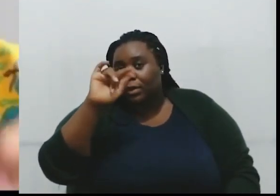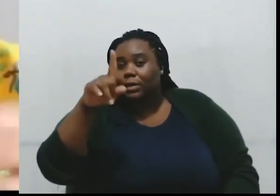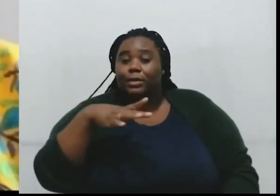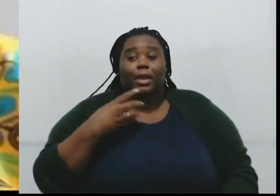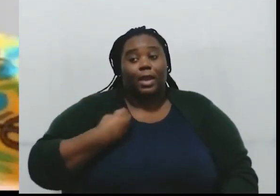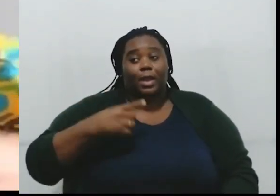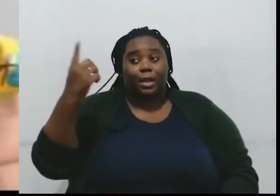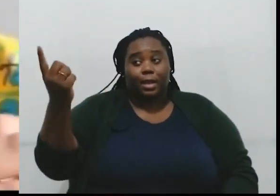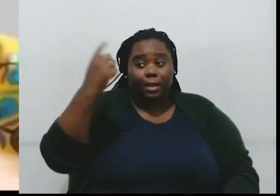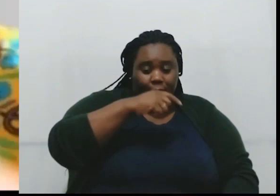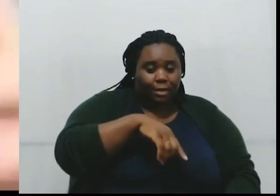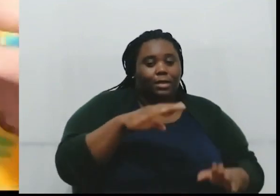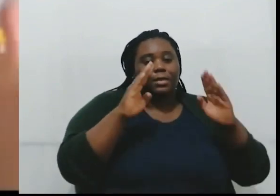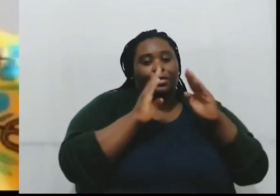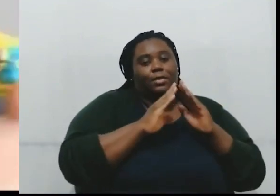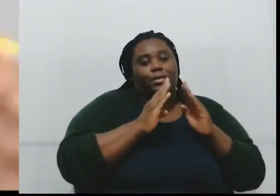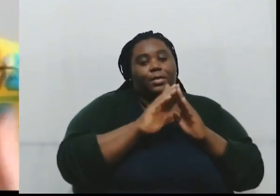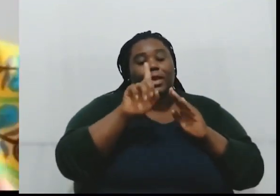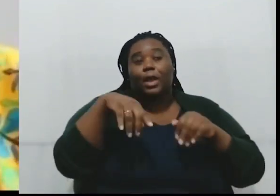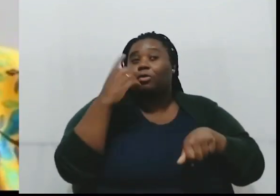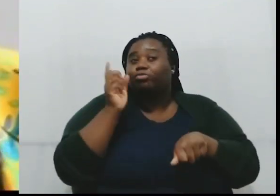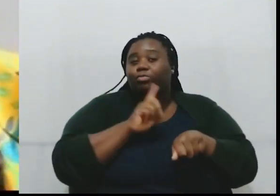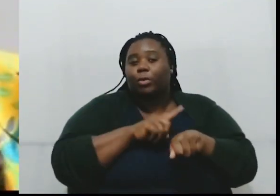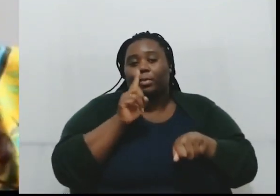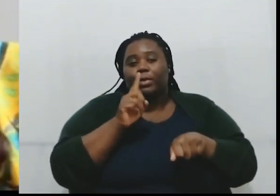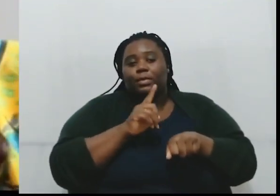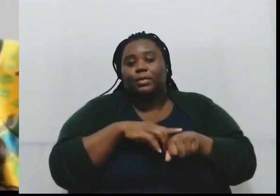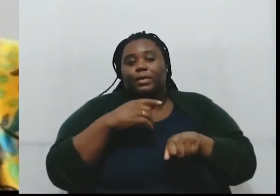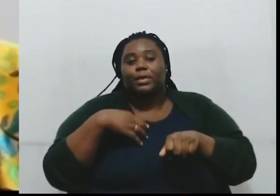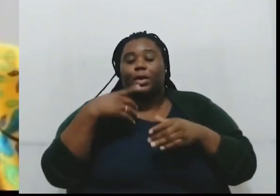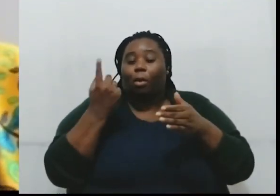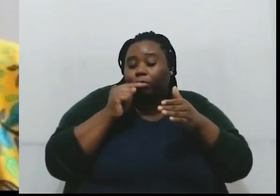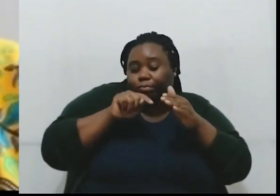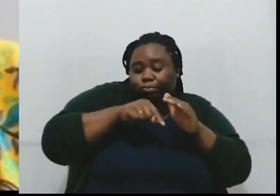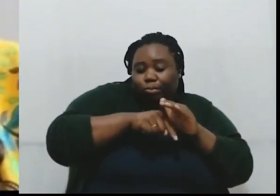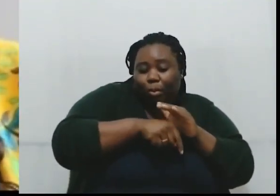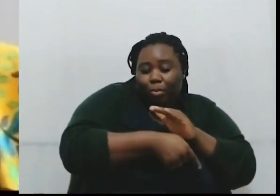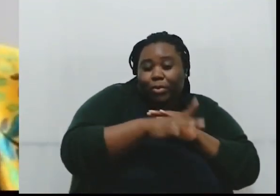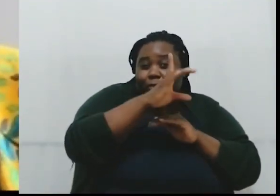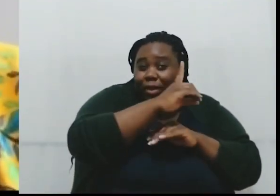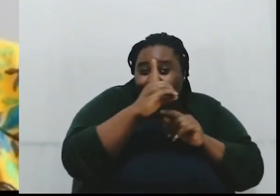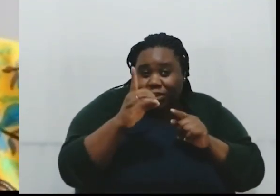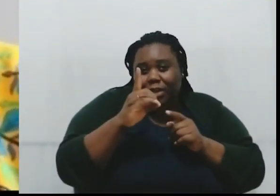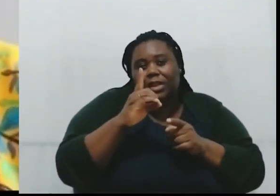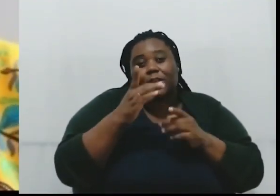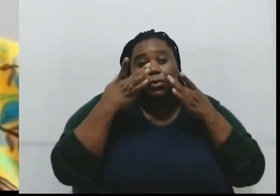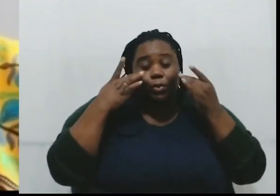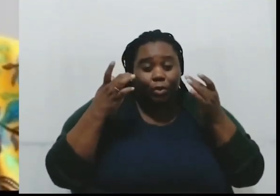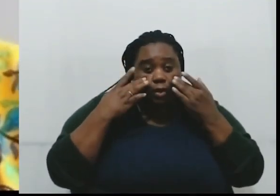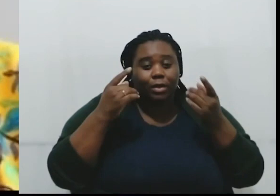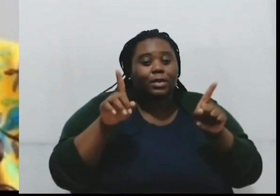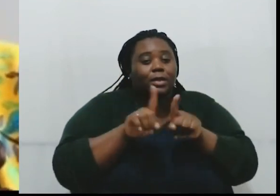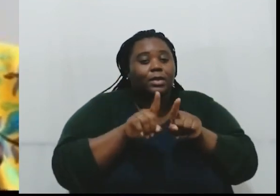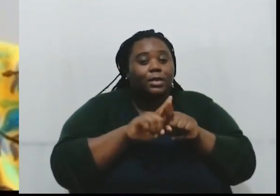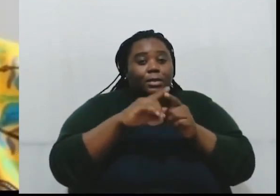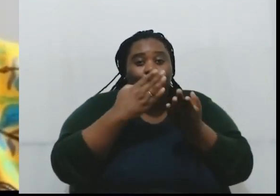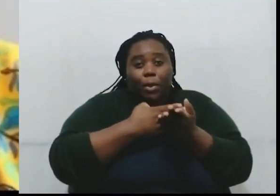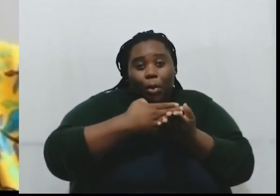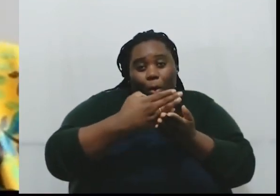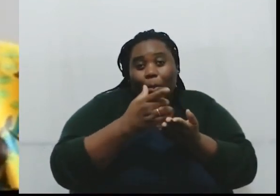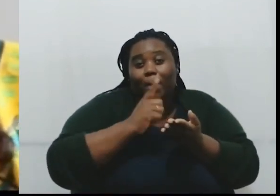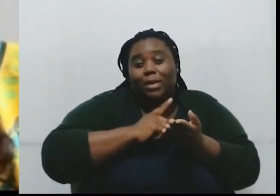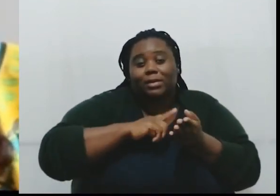momento que eu aprofundo essa coisa da direção e começo a ter essa pesquisa. Essa pesquisa do estudo